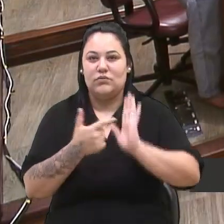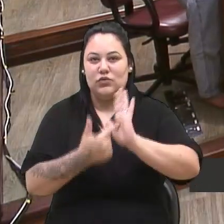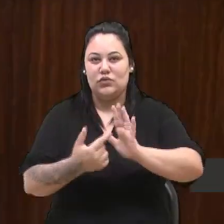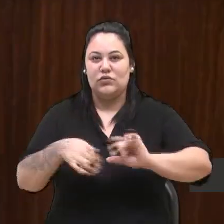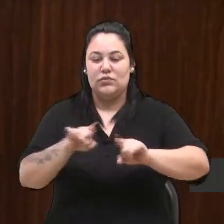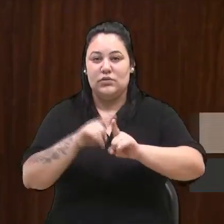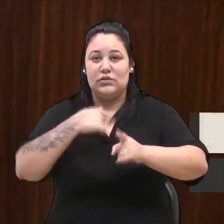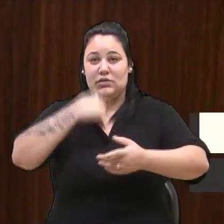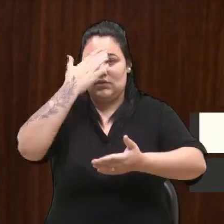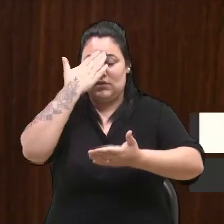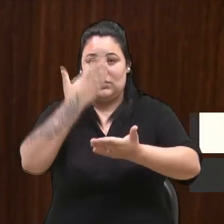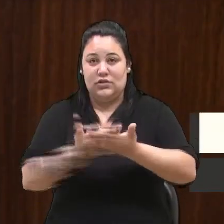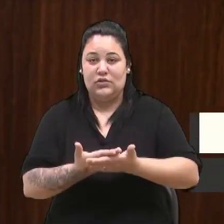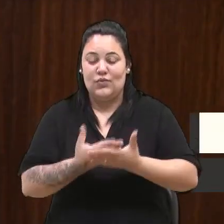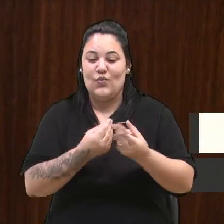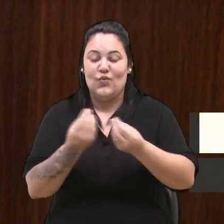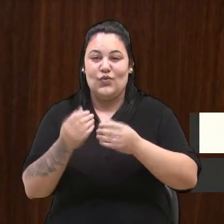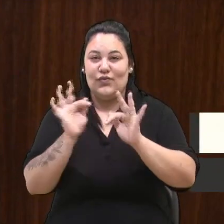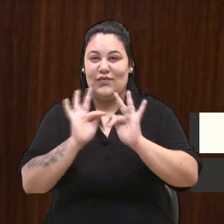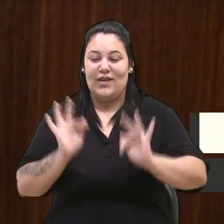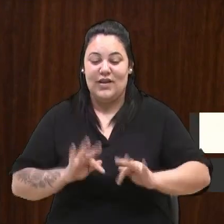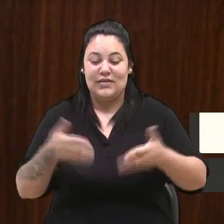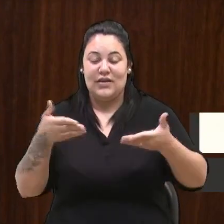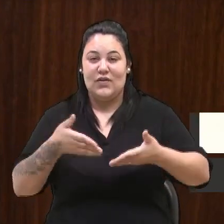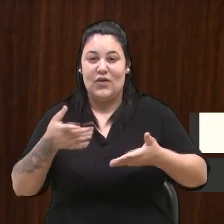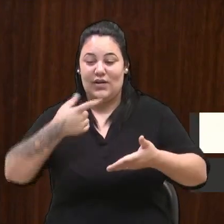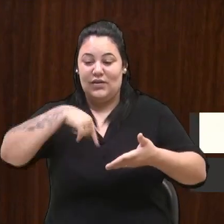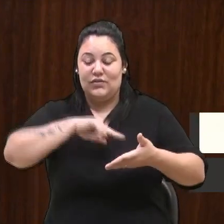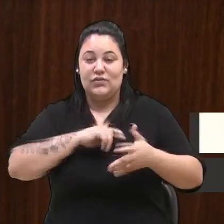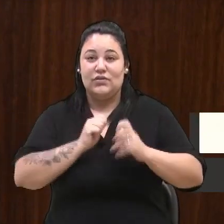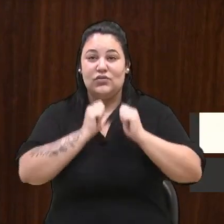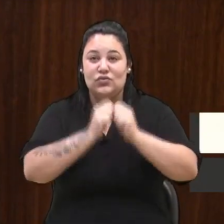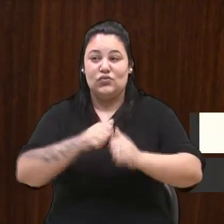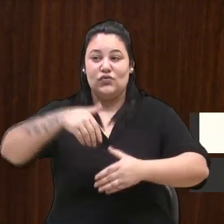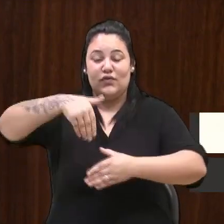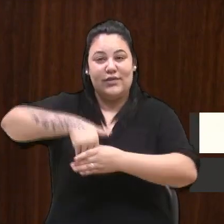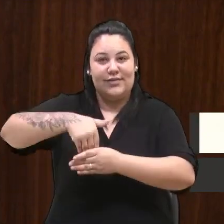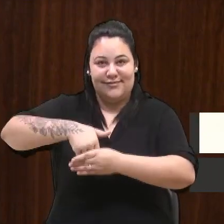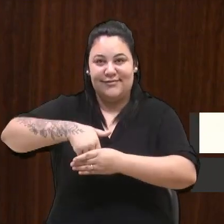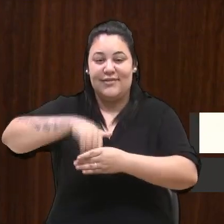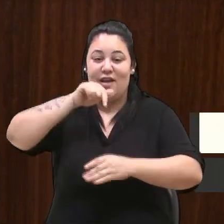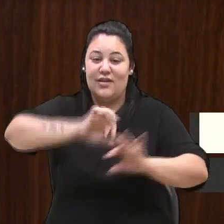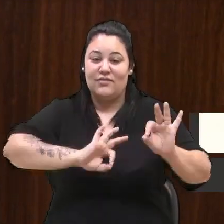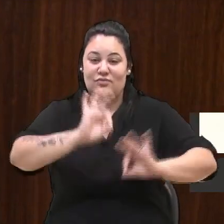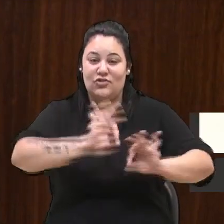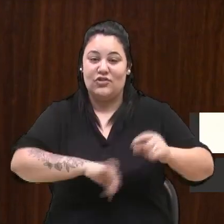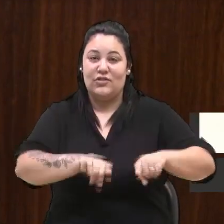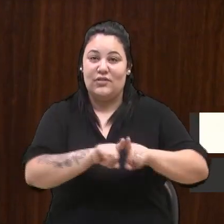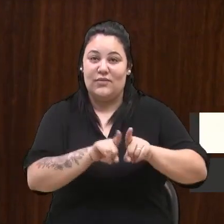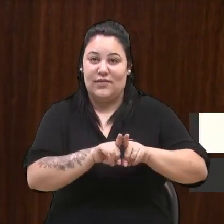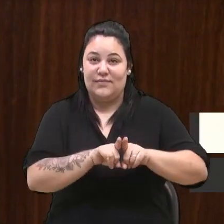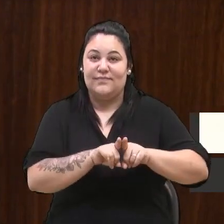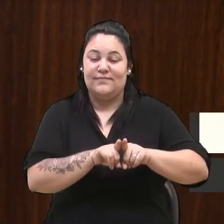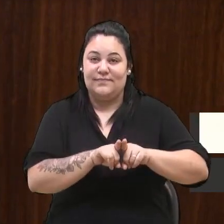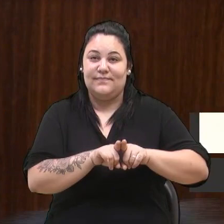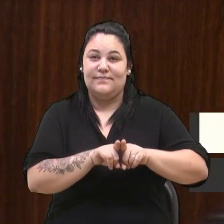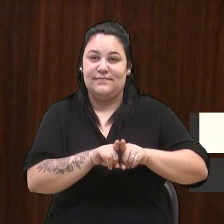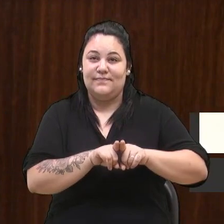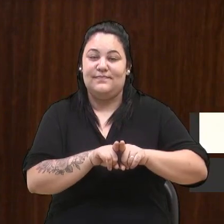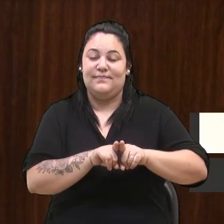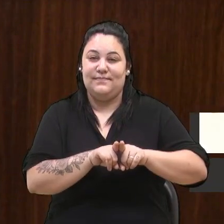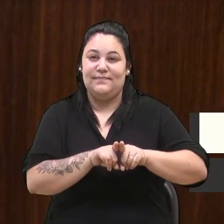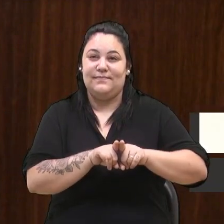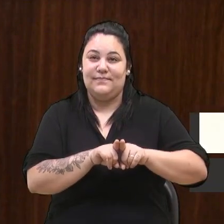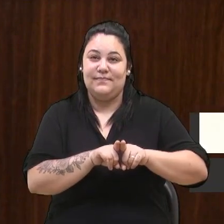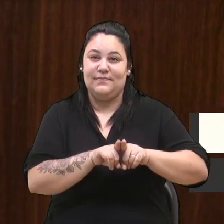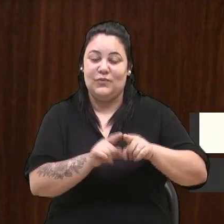que é um momento muito feliz nós estarmos votando esse projeto de concessão para o